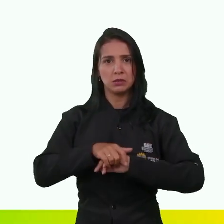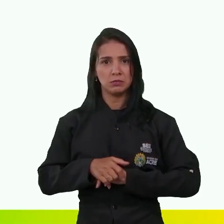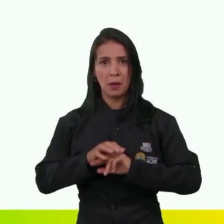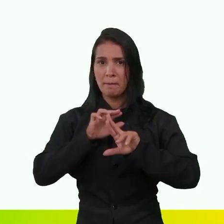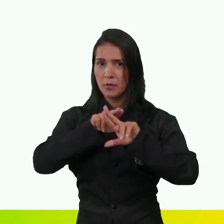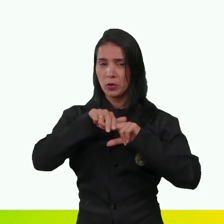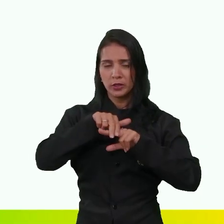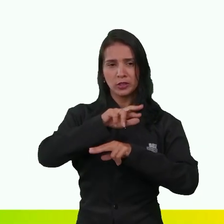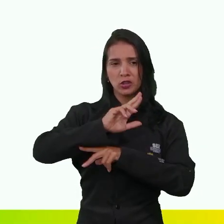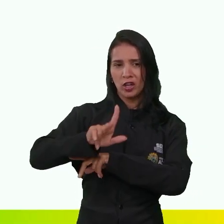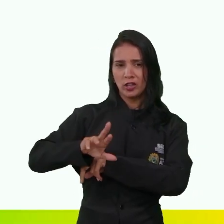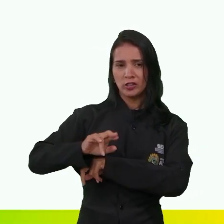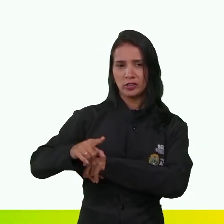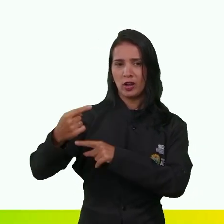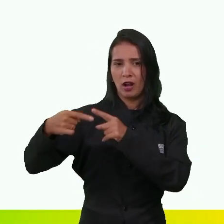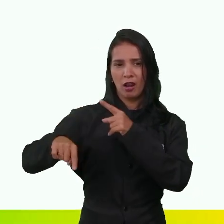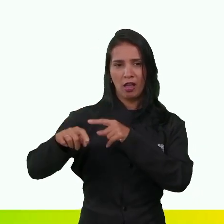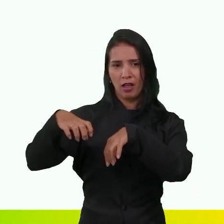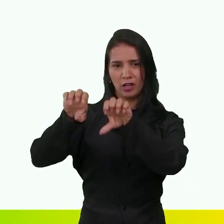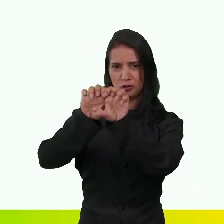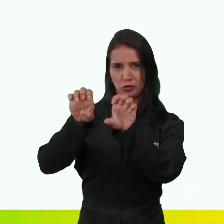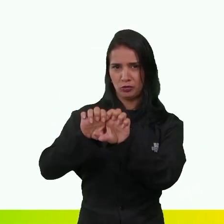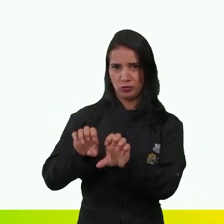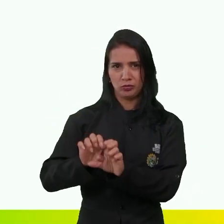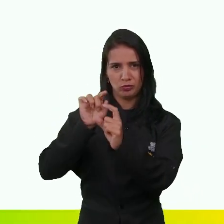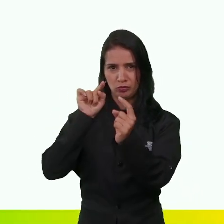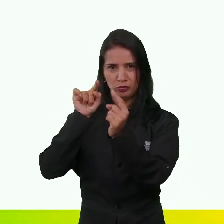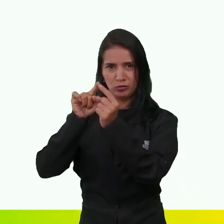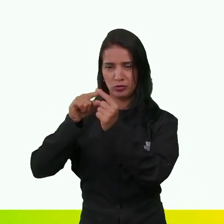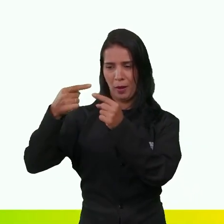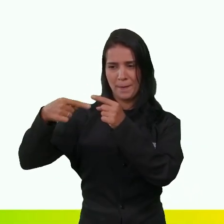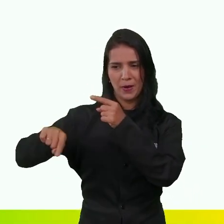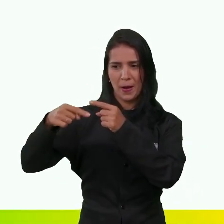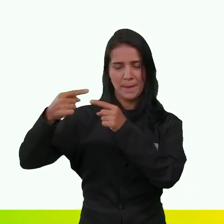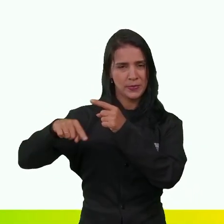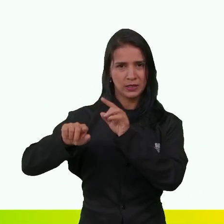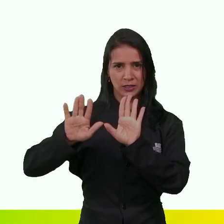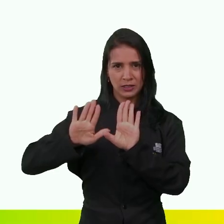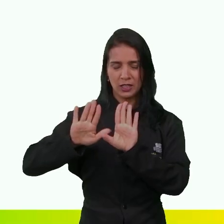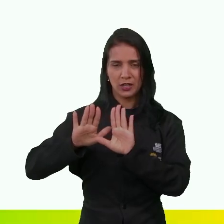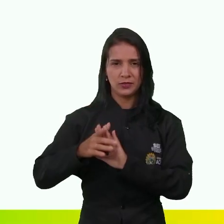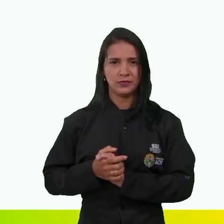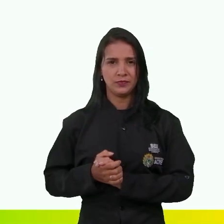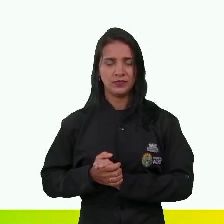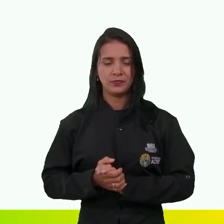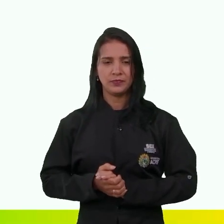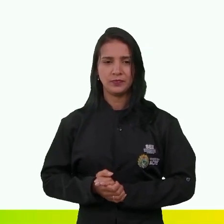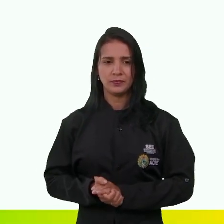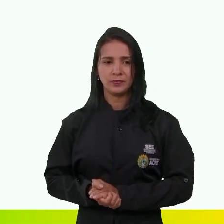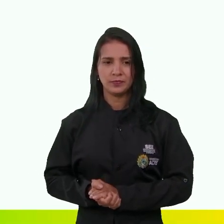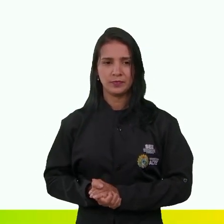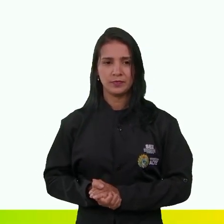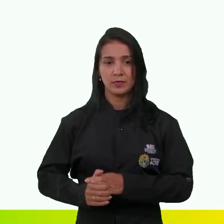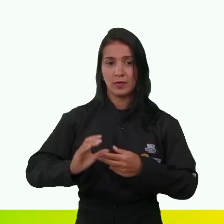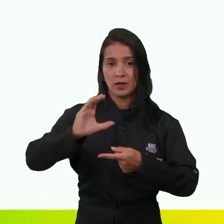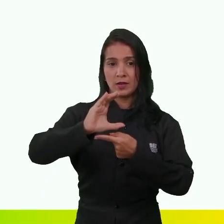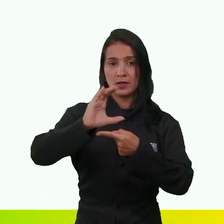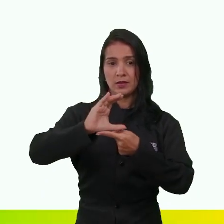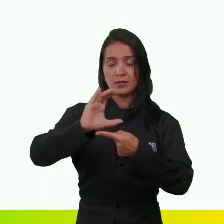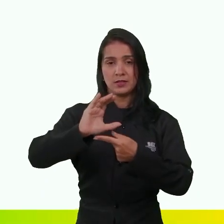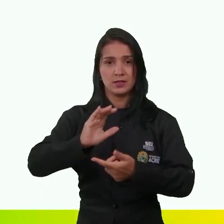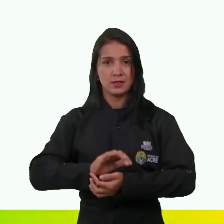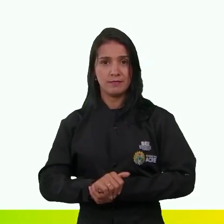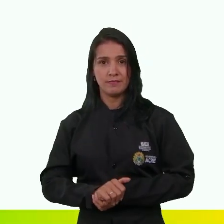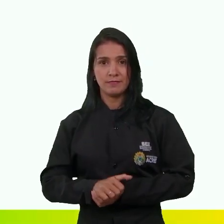tínhamos essa estrutura objetiva e informativa típica aí da notícia. Letra C,